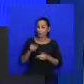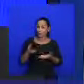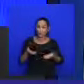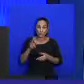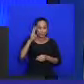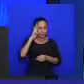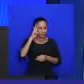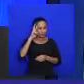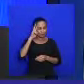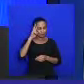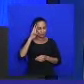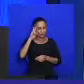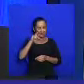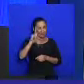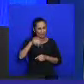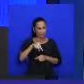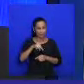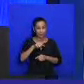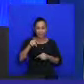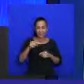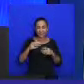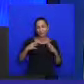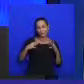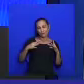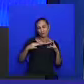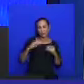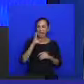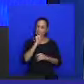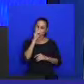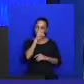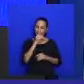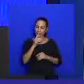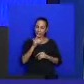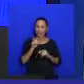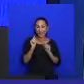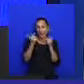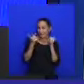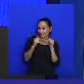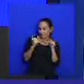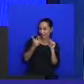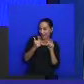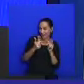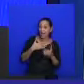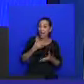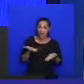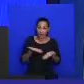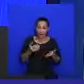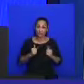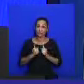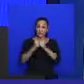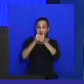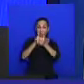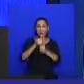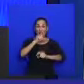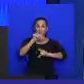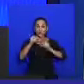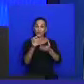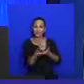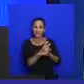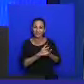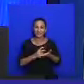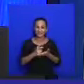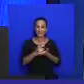hoje segunda-feira, você descansou o final de semana, tá bem humorada. Agora vamos acompanhar sorteio, gente,